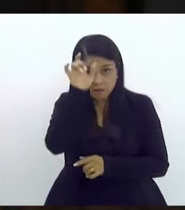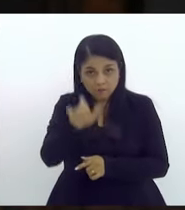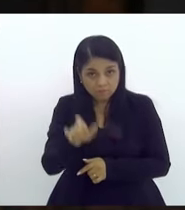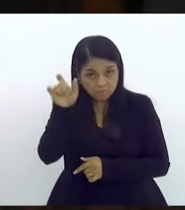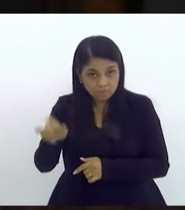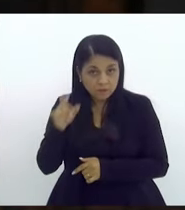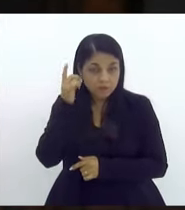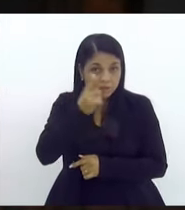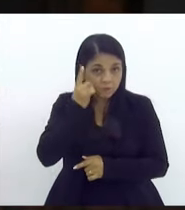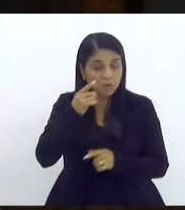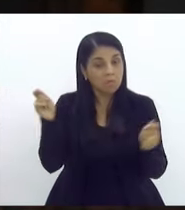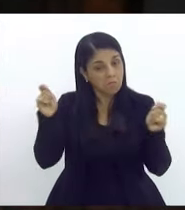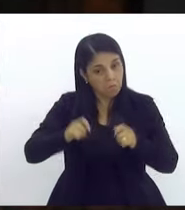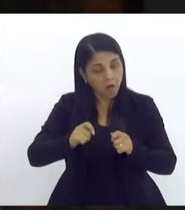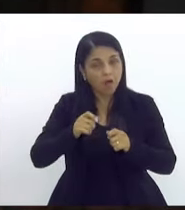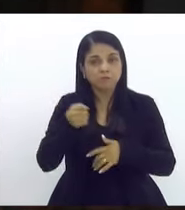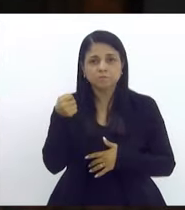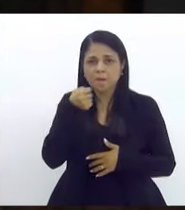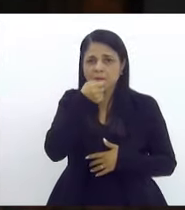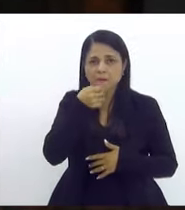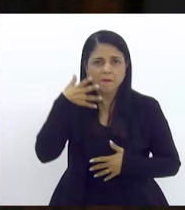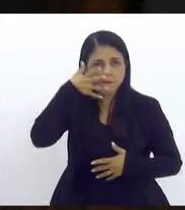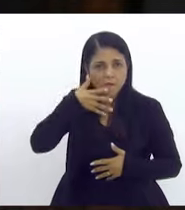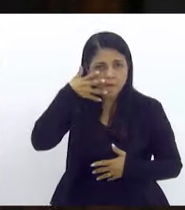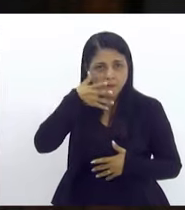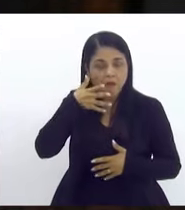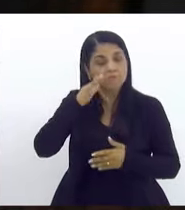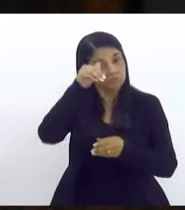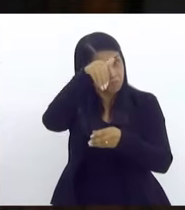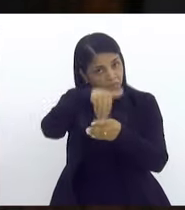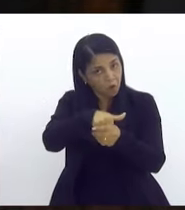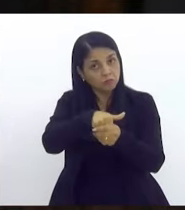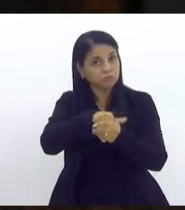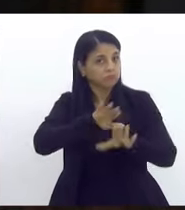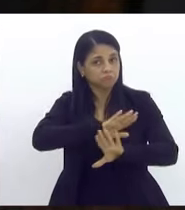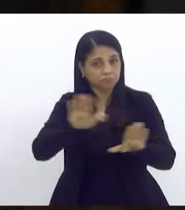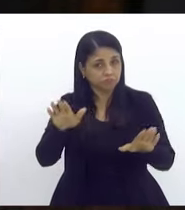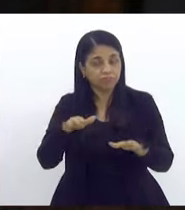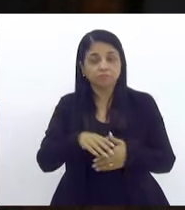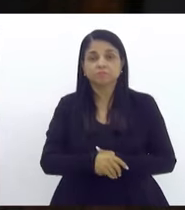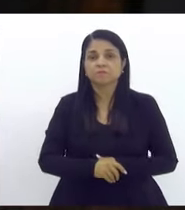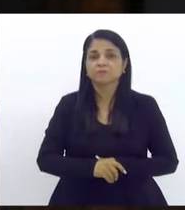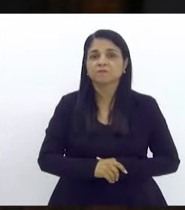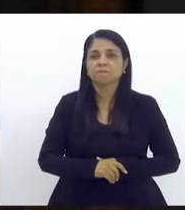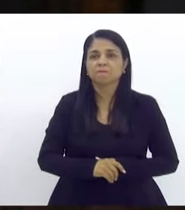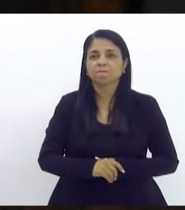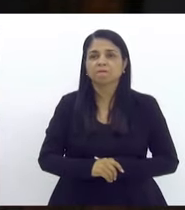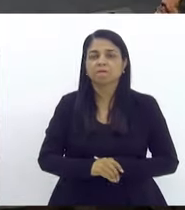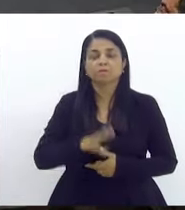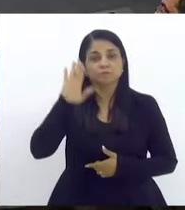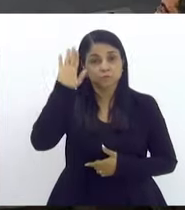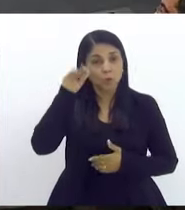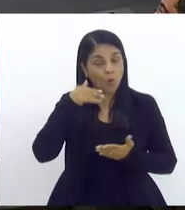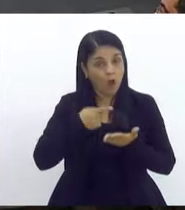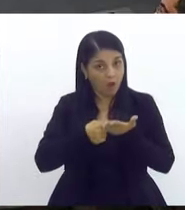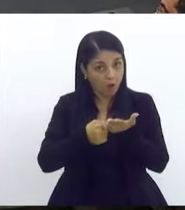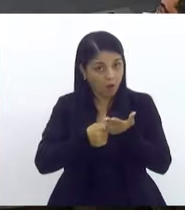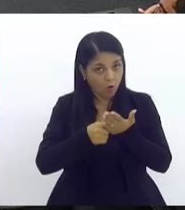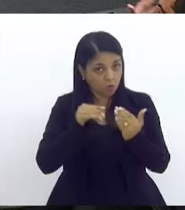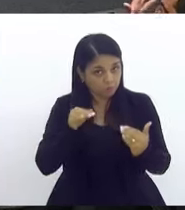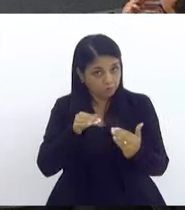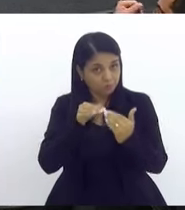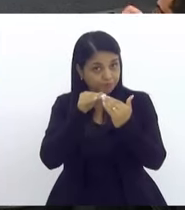poderão se manifestar, pela ordem, sim, consignando os seus votos. Pois não, deputado? Declaração de voto, deputado. O acordo,